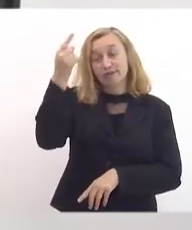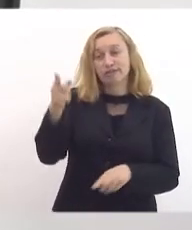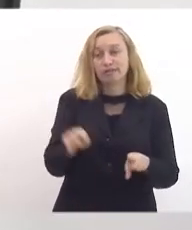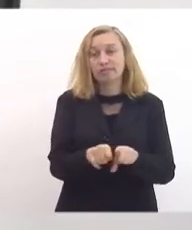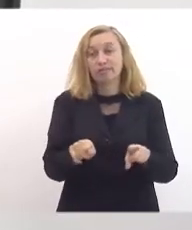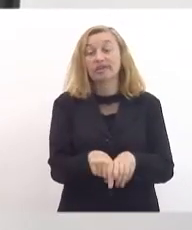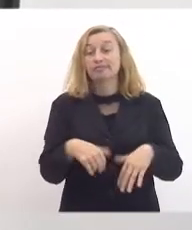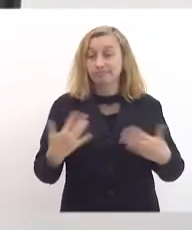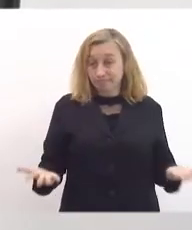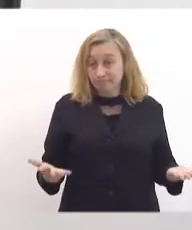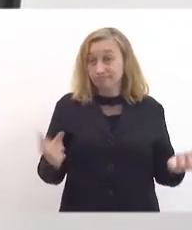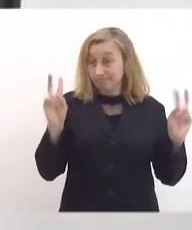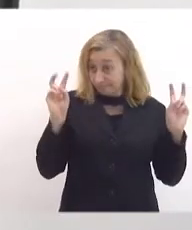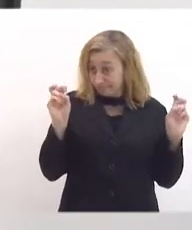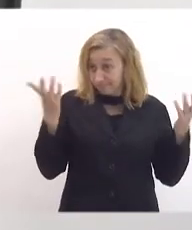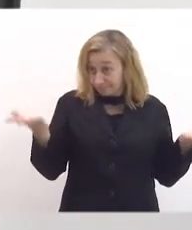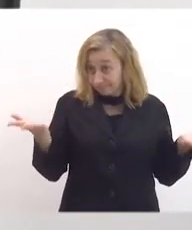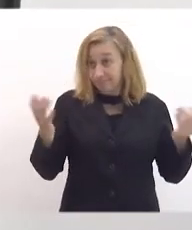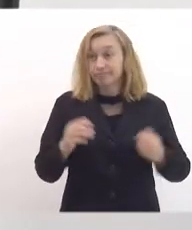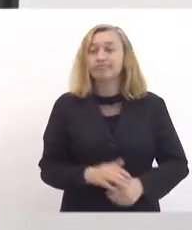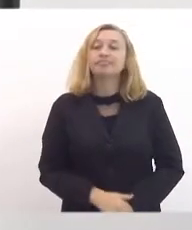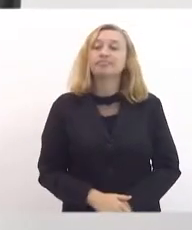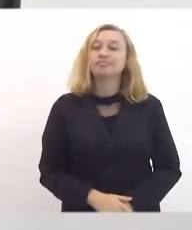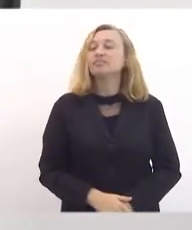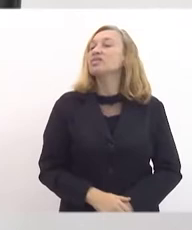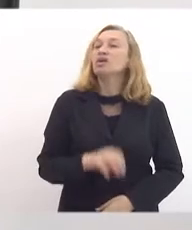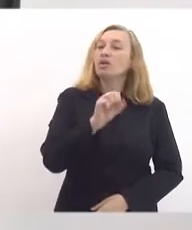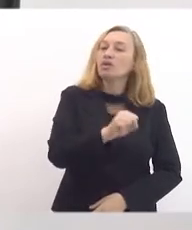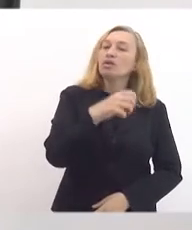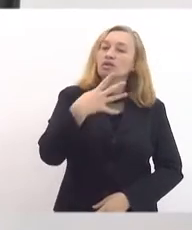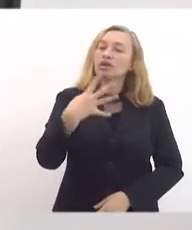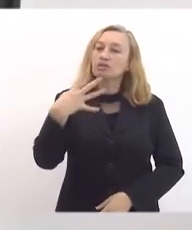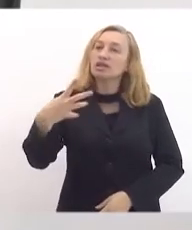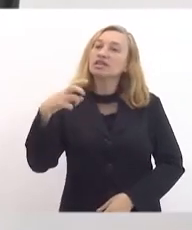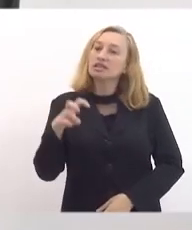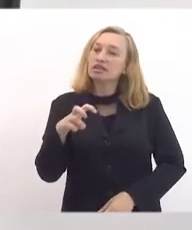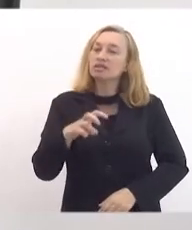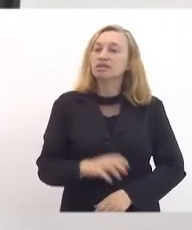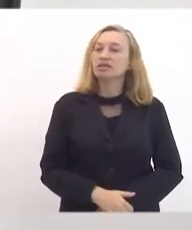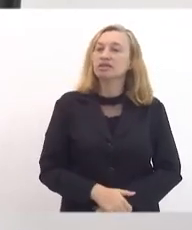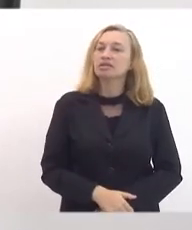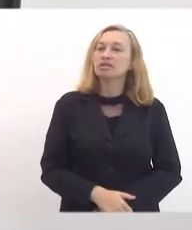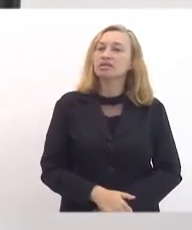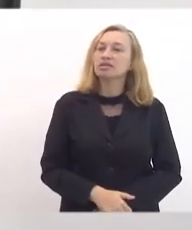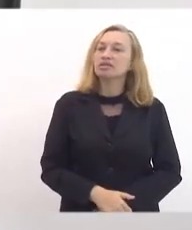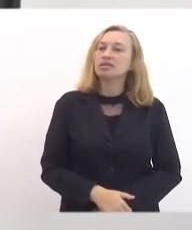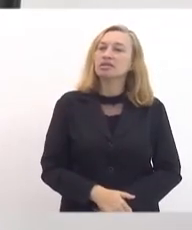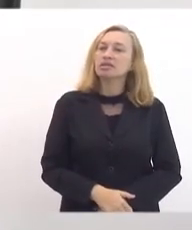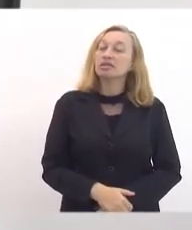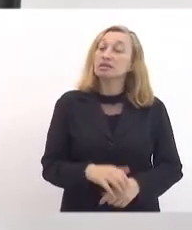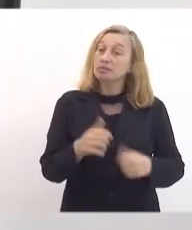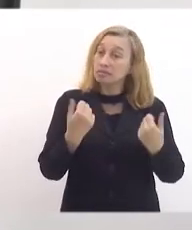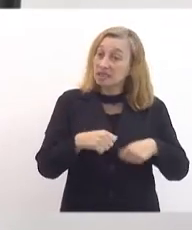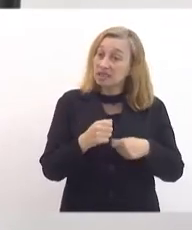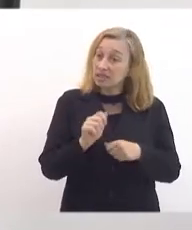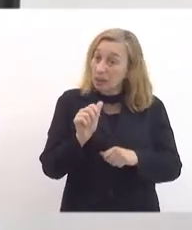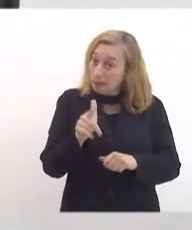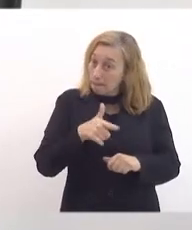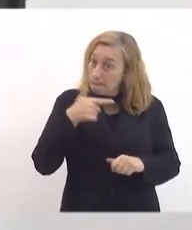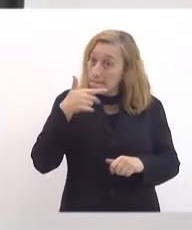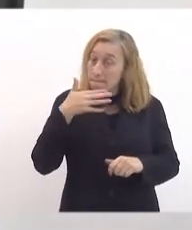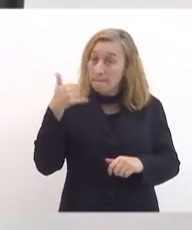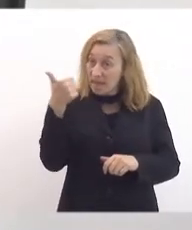Isto é uma questão o quanto 8445 se ela tem que ser melhorada